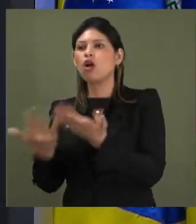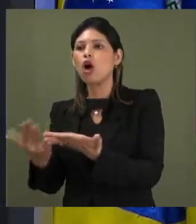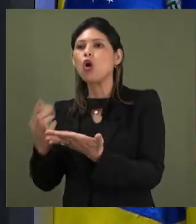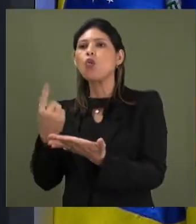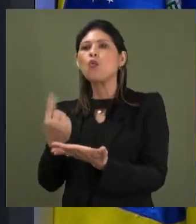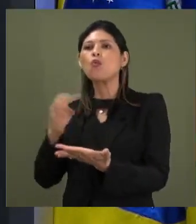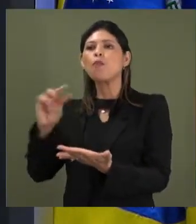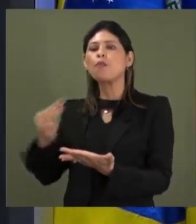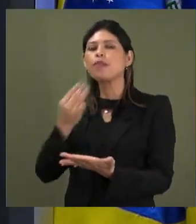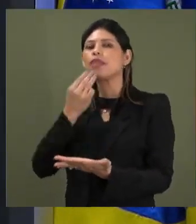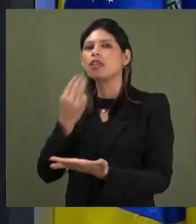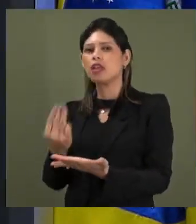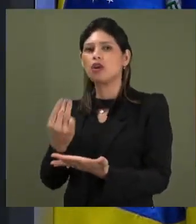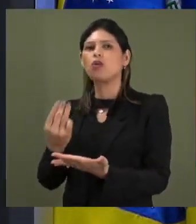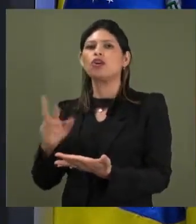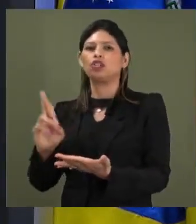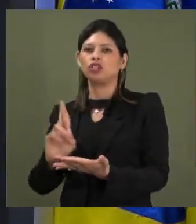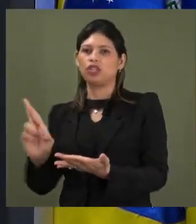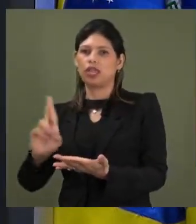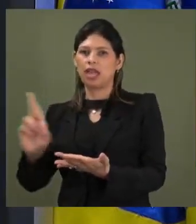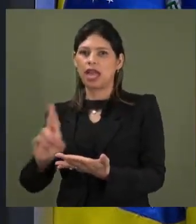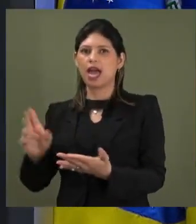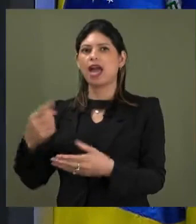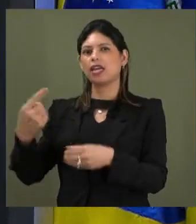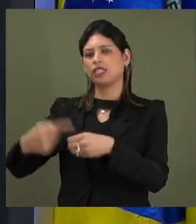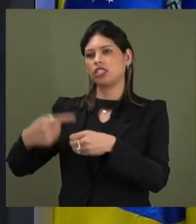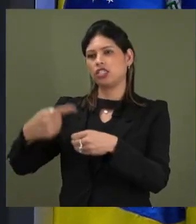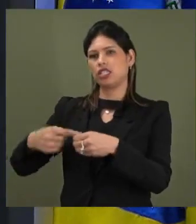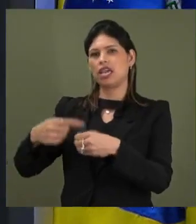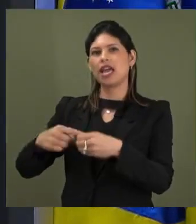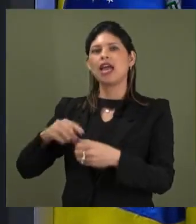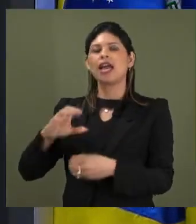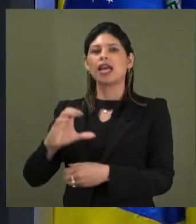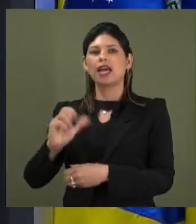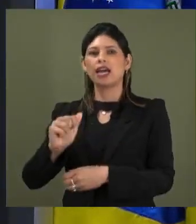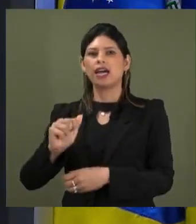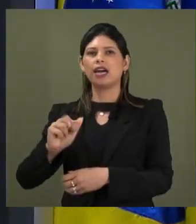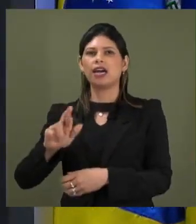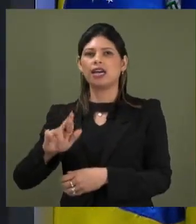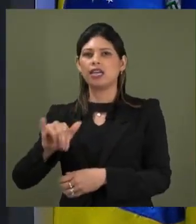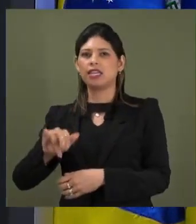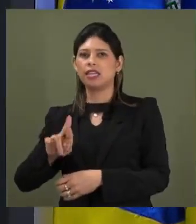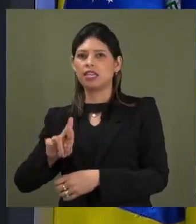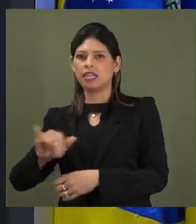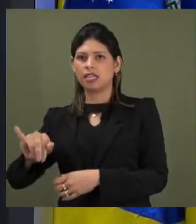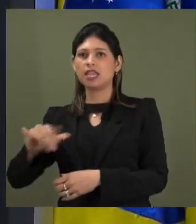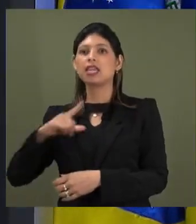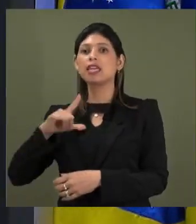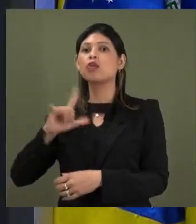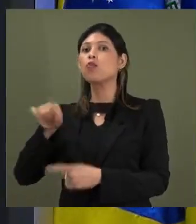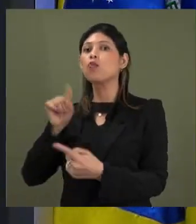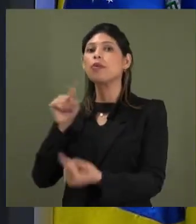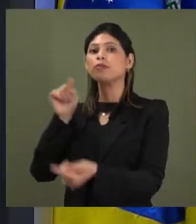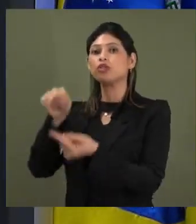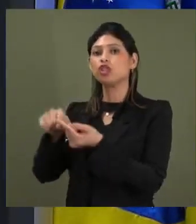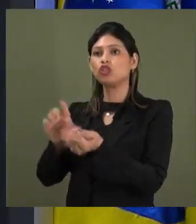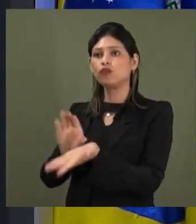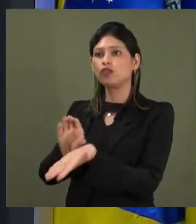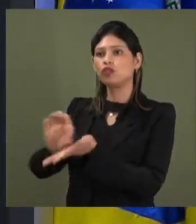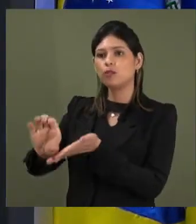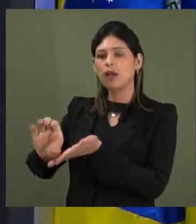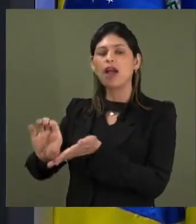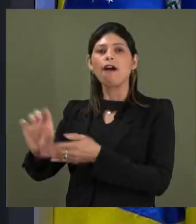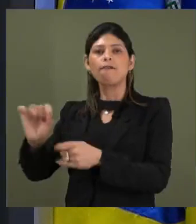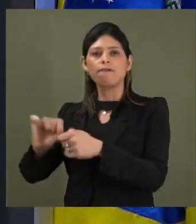Barbalha na região do Cariri com objetivo de financiar uma festa junina com conforme declarou